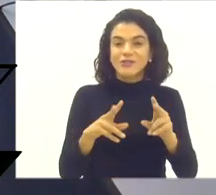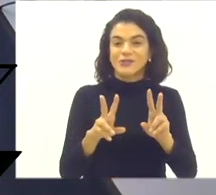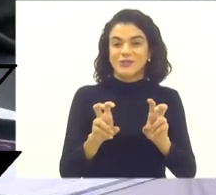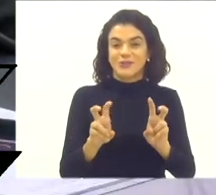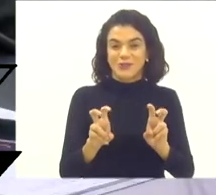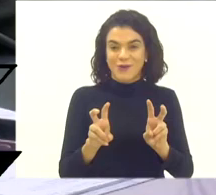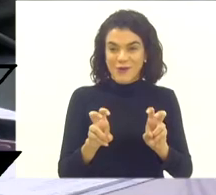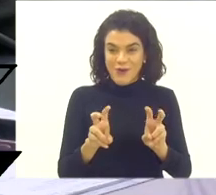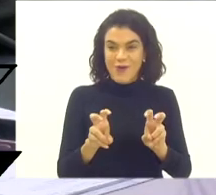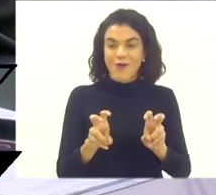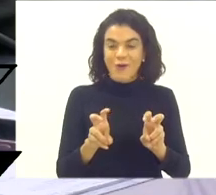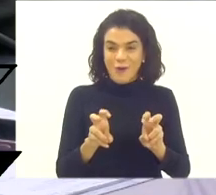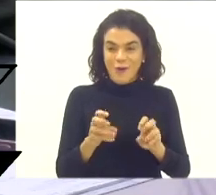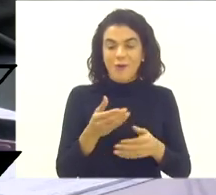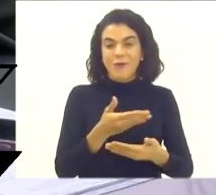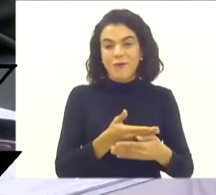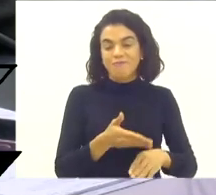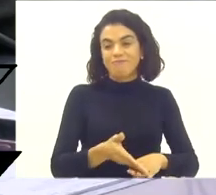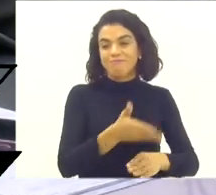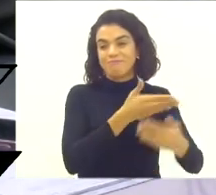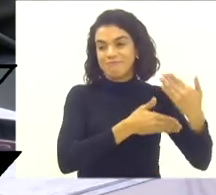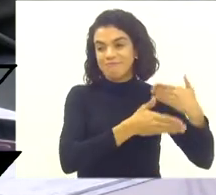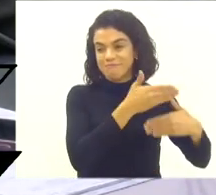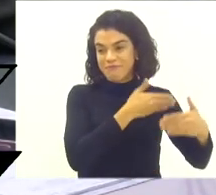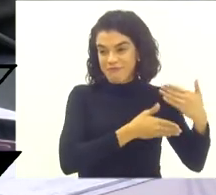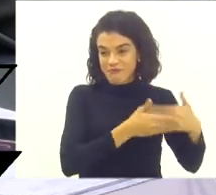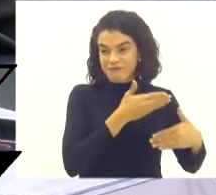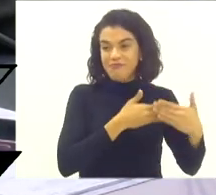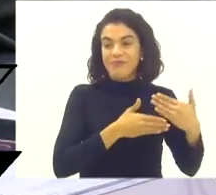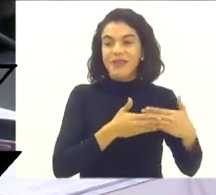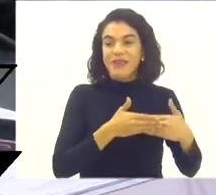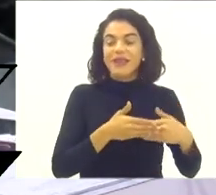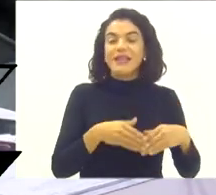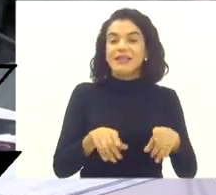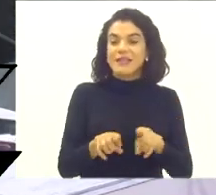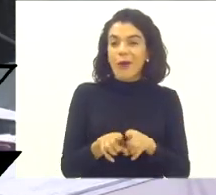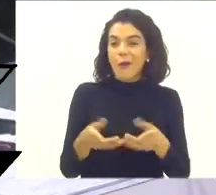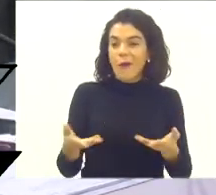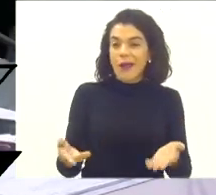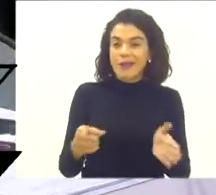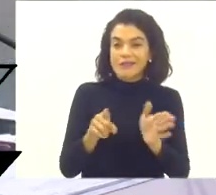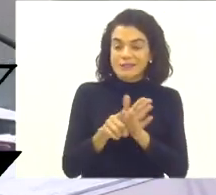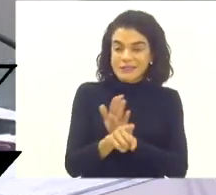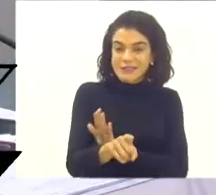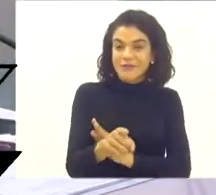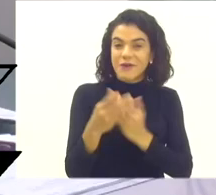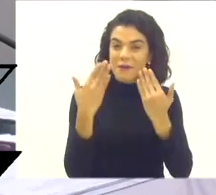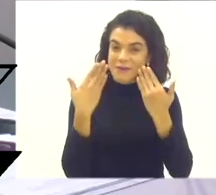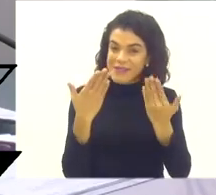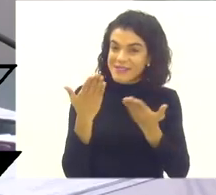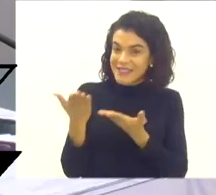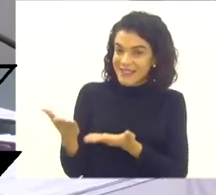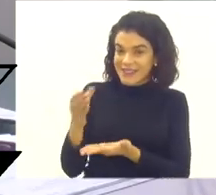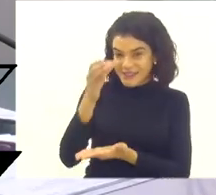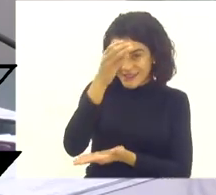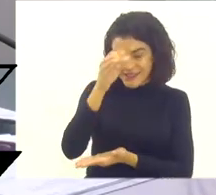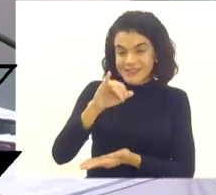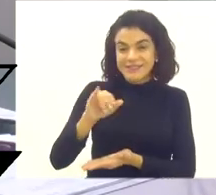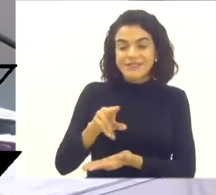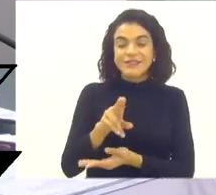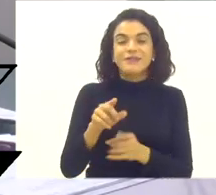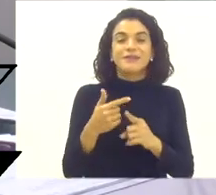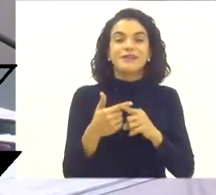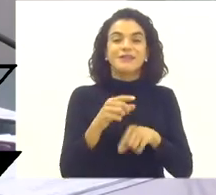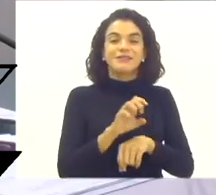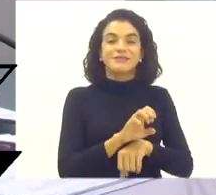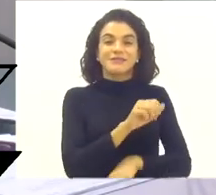na legislatura passada né então acho e esse questionamento foi apresentada ela porque o Estado